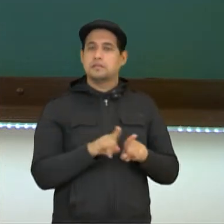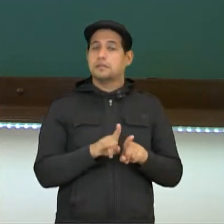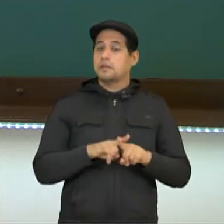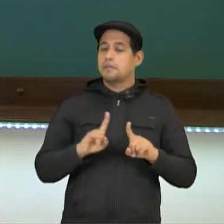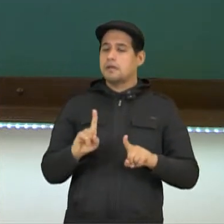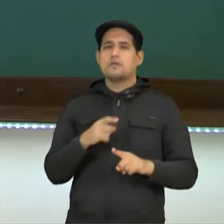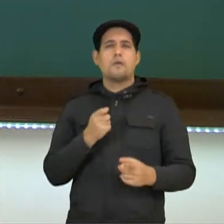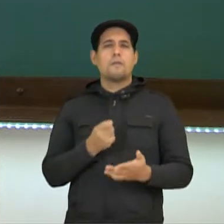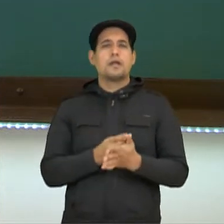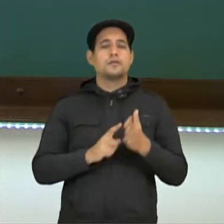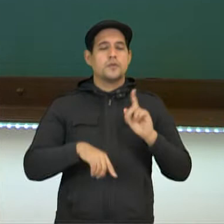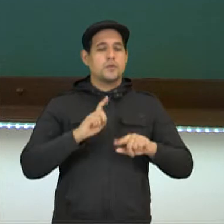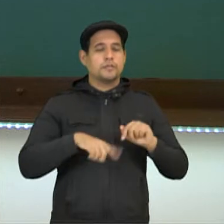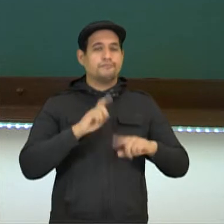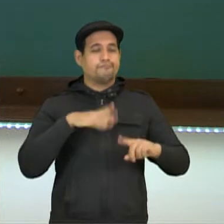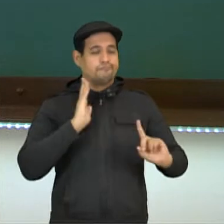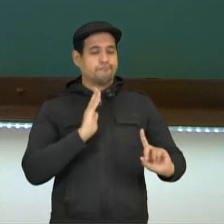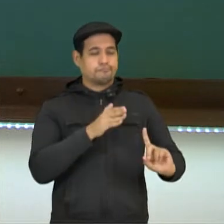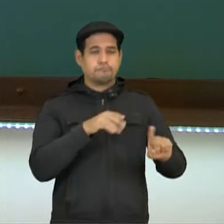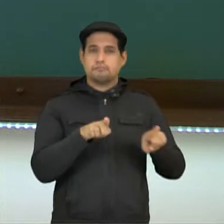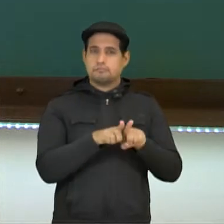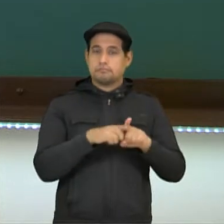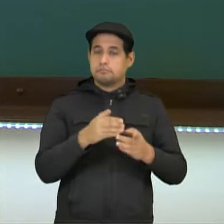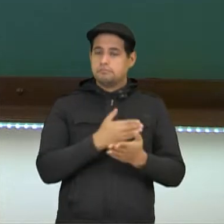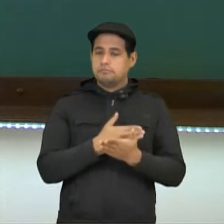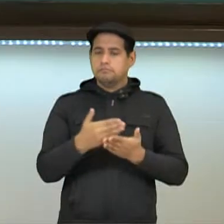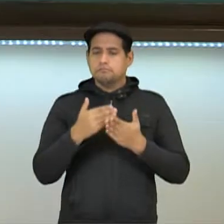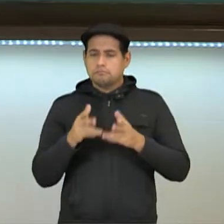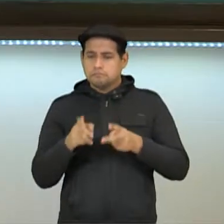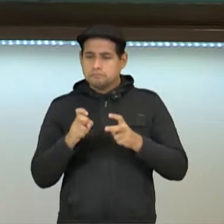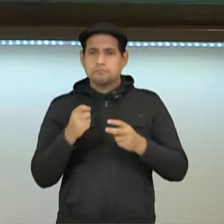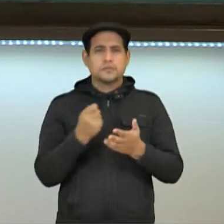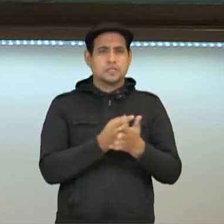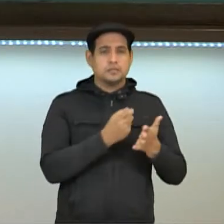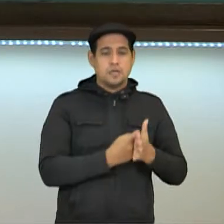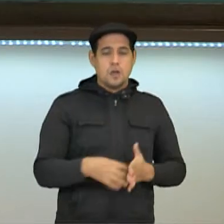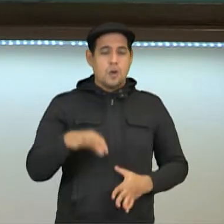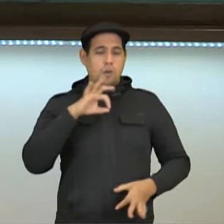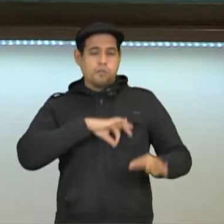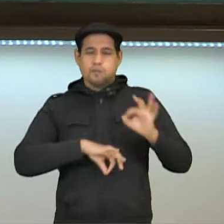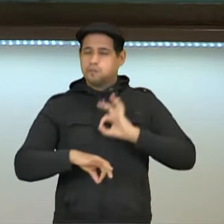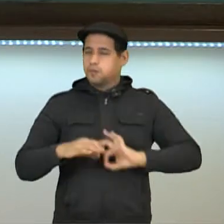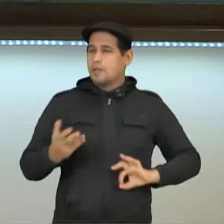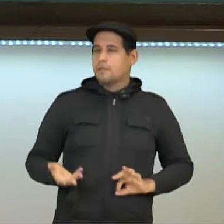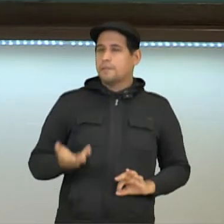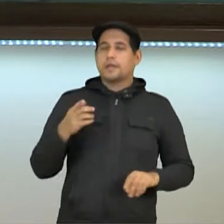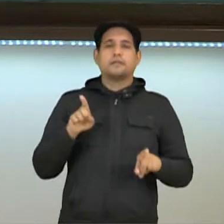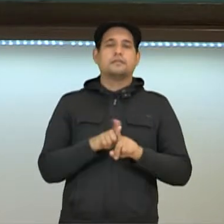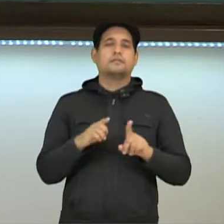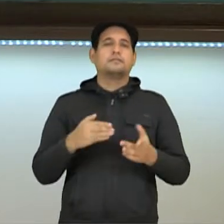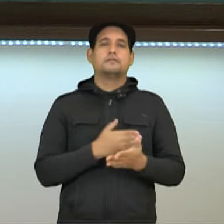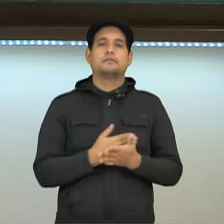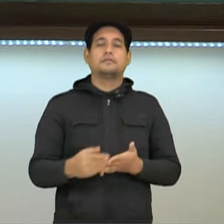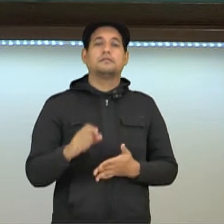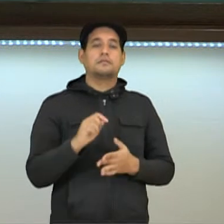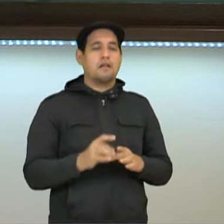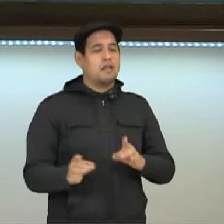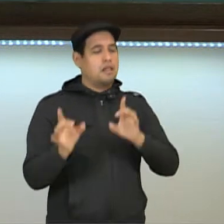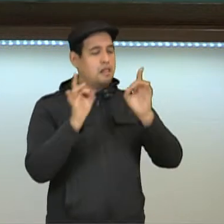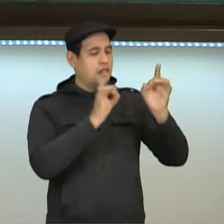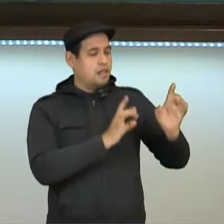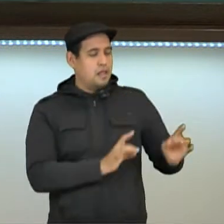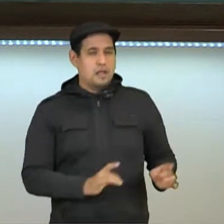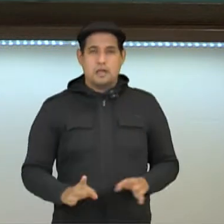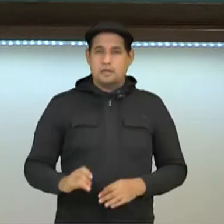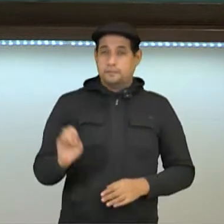assim eles comprassem um produto direto na fonte e dessa forma eles também lucrariam mais, né? E aí começariam a comercializar